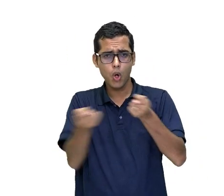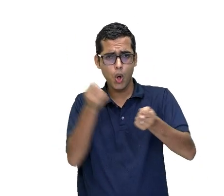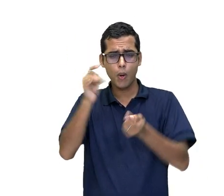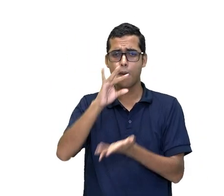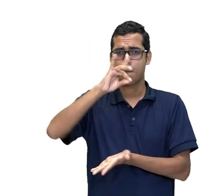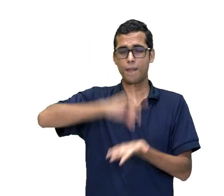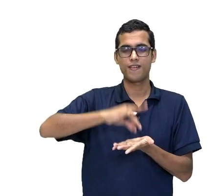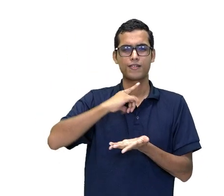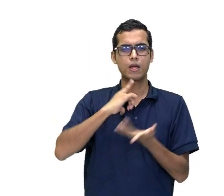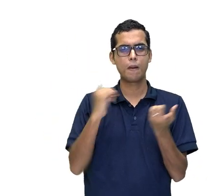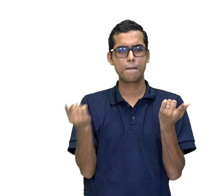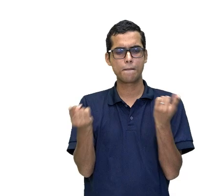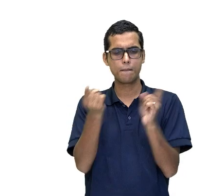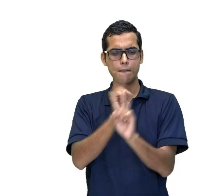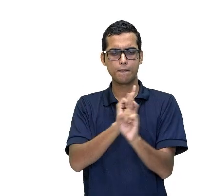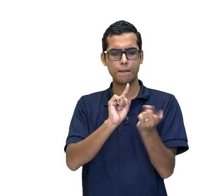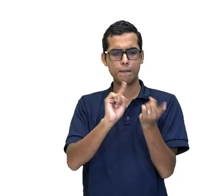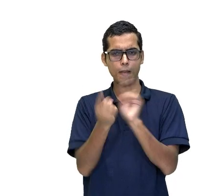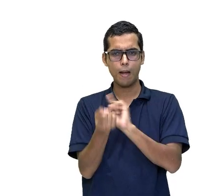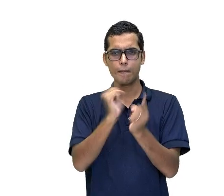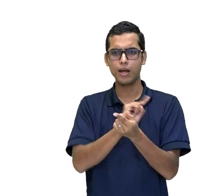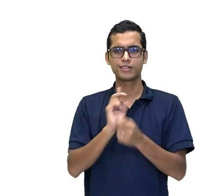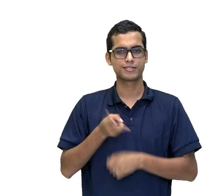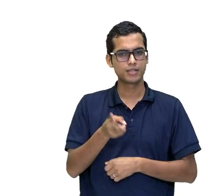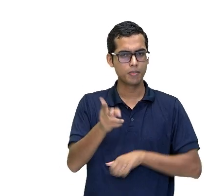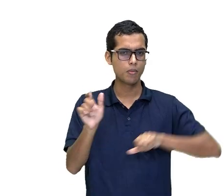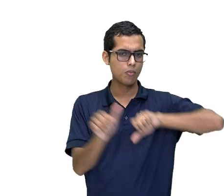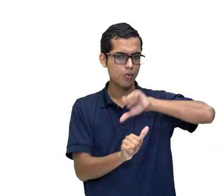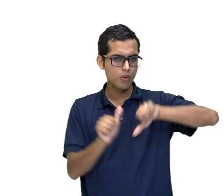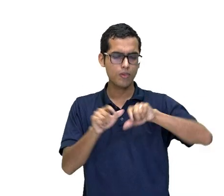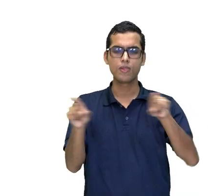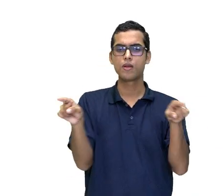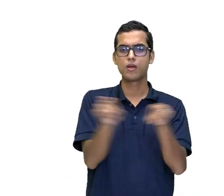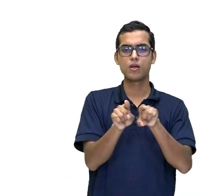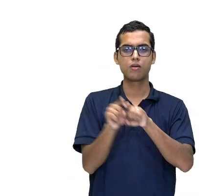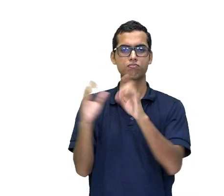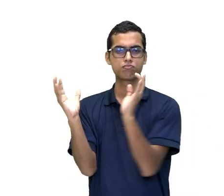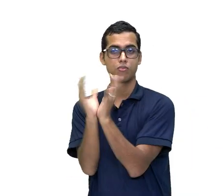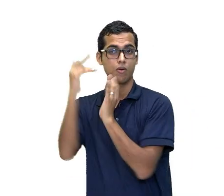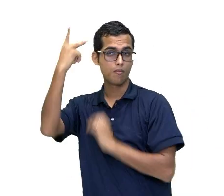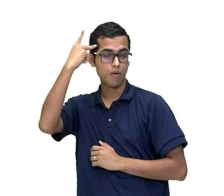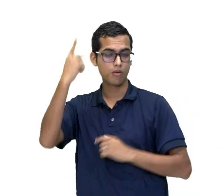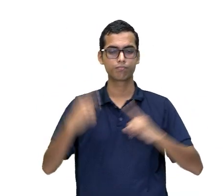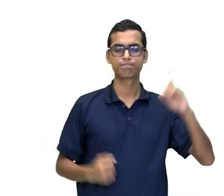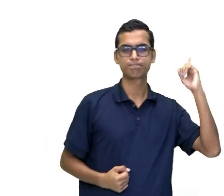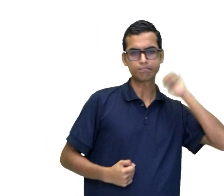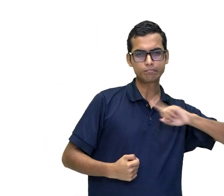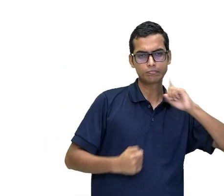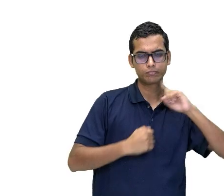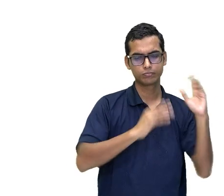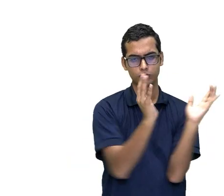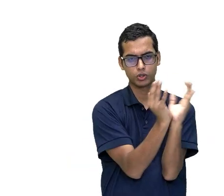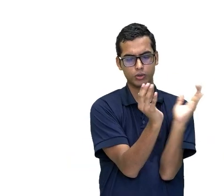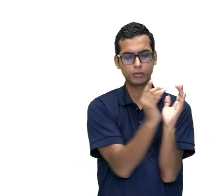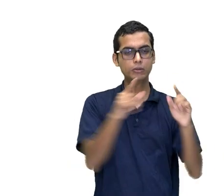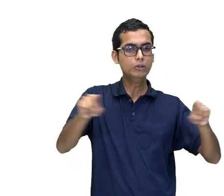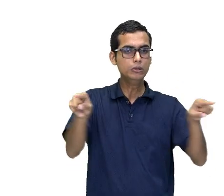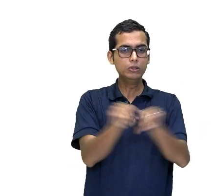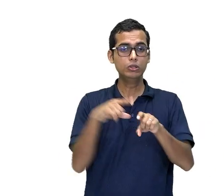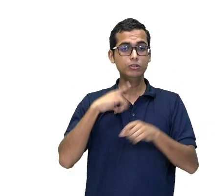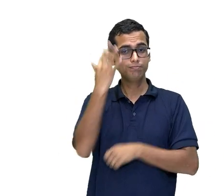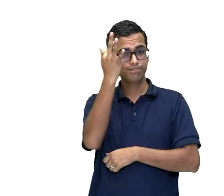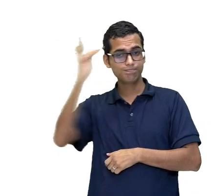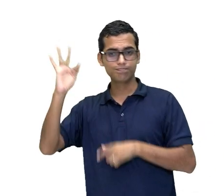uma alternância no poder entre paulistas e mineiros. Então, na esfera federal, existia